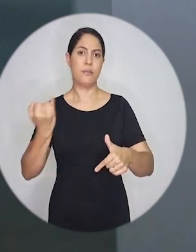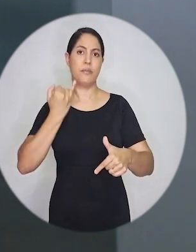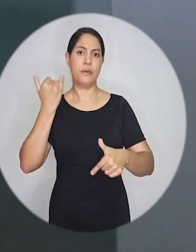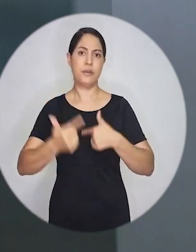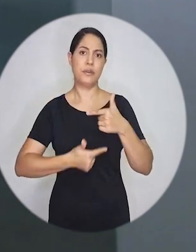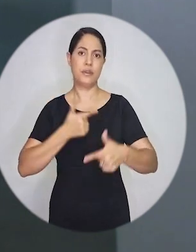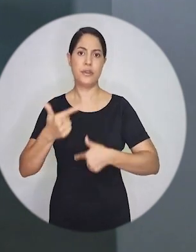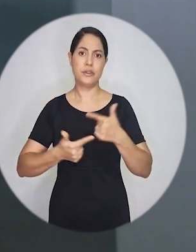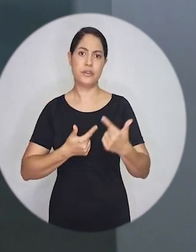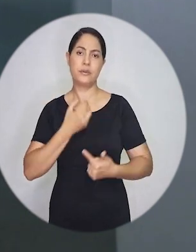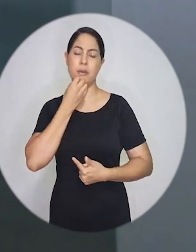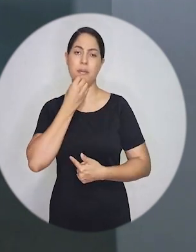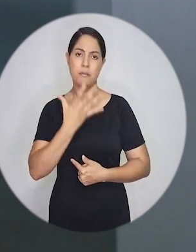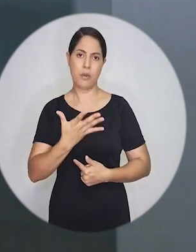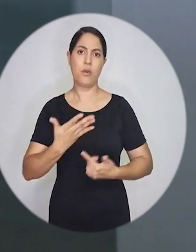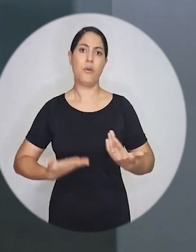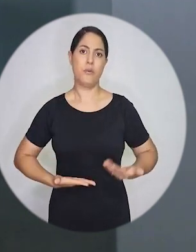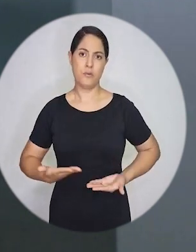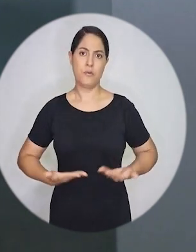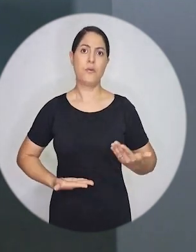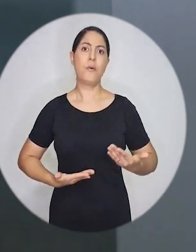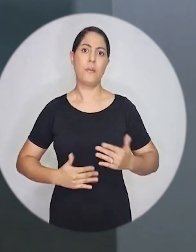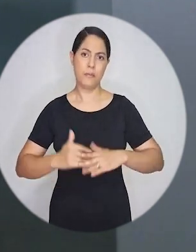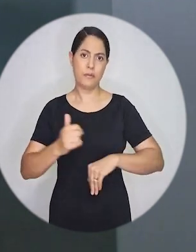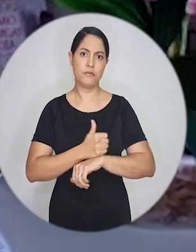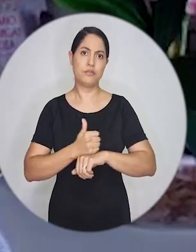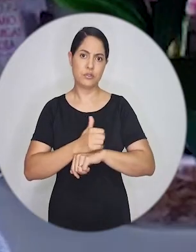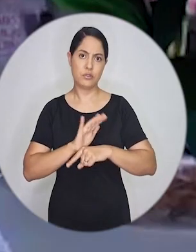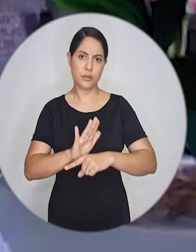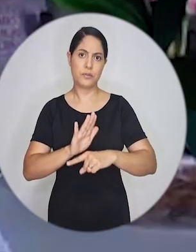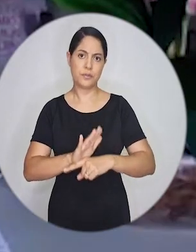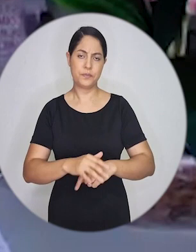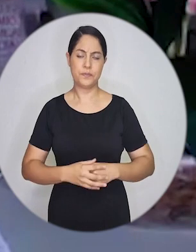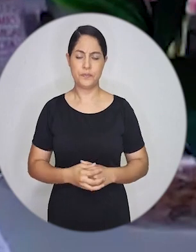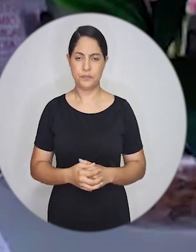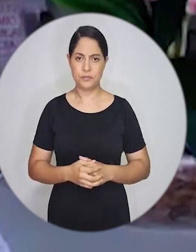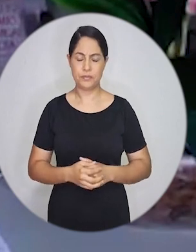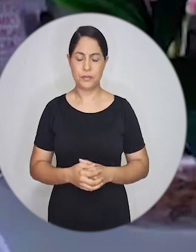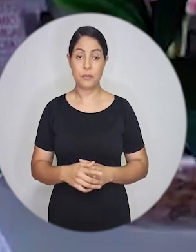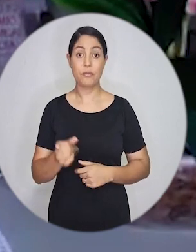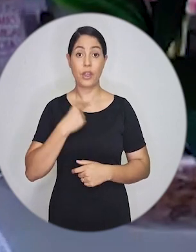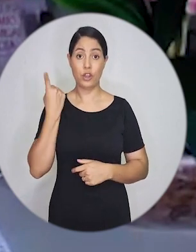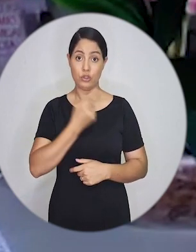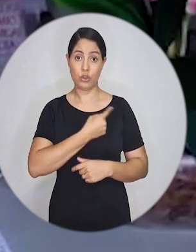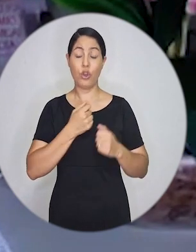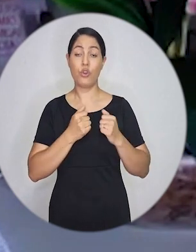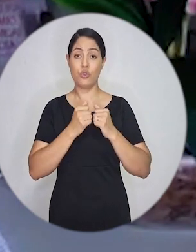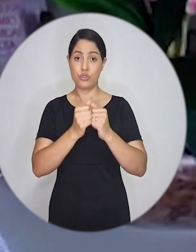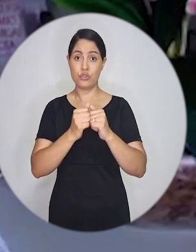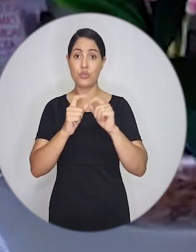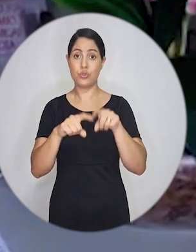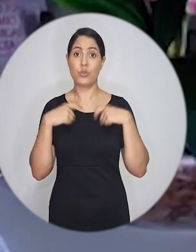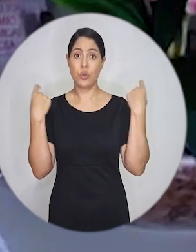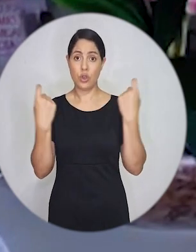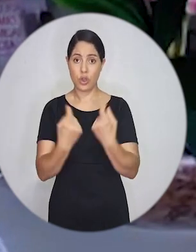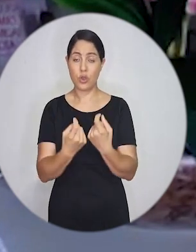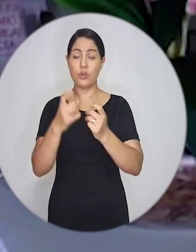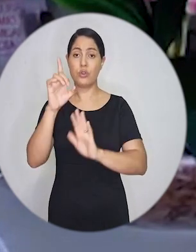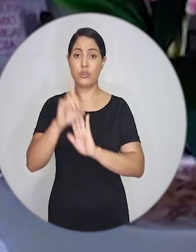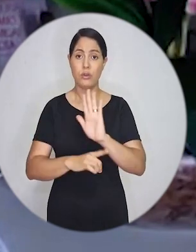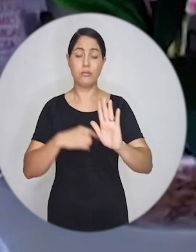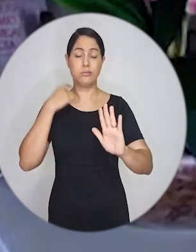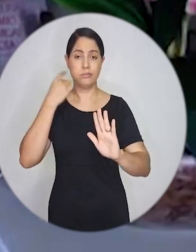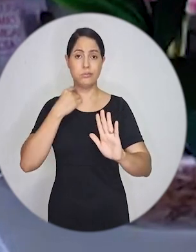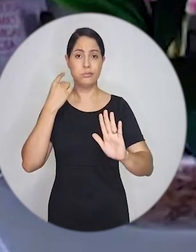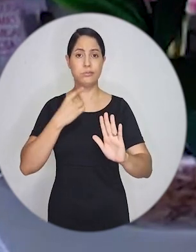boas condições de atuação do exercício profissional. Nós tivemos uma grande reunião com todo o sistema de prerrogativas, não